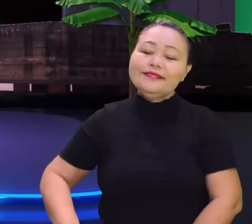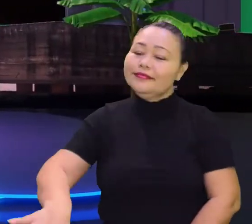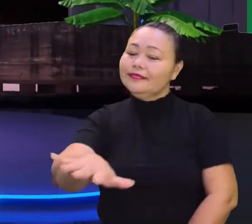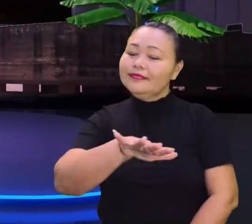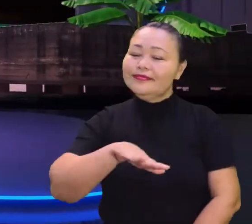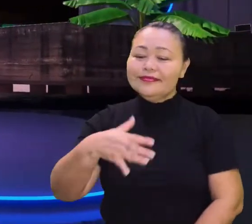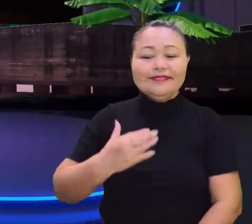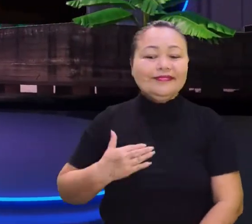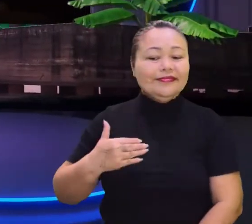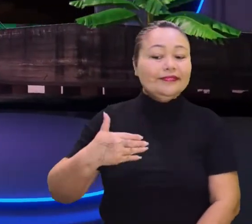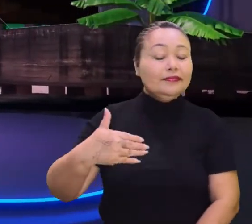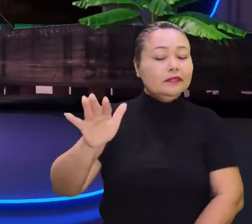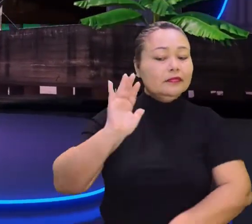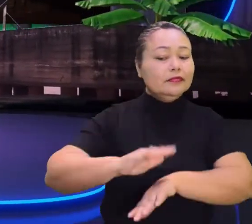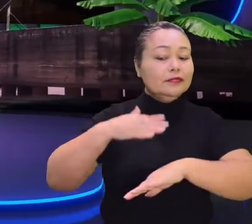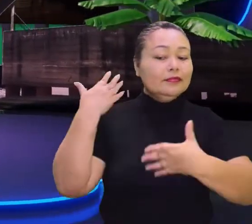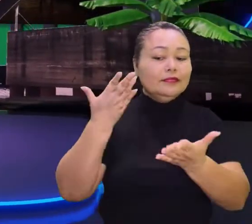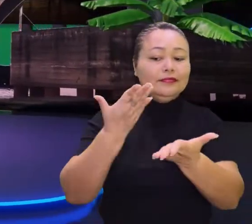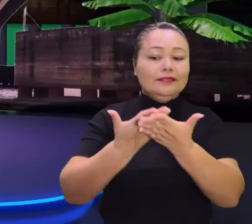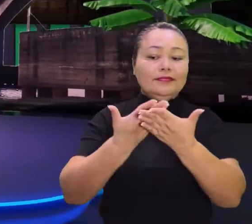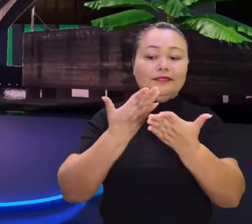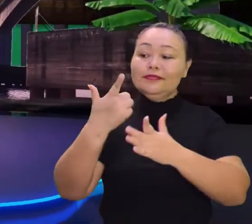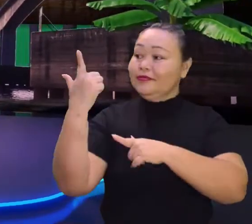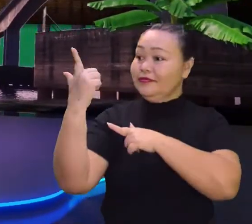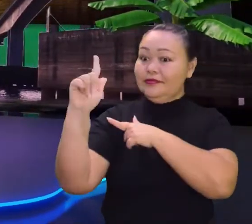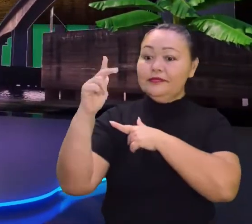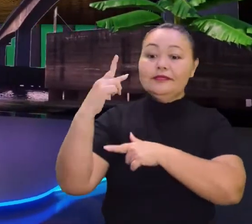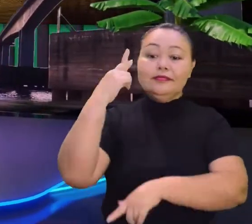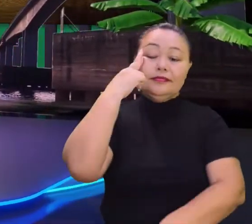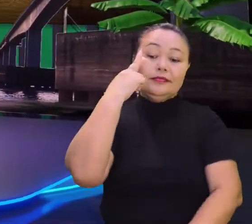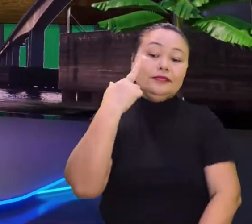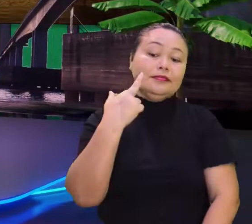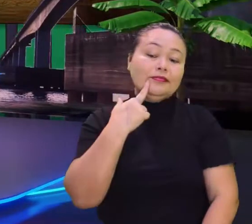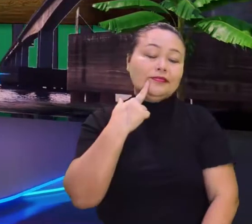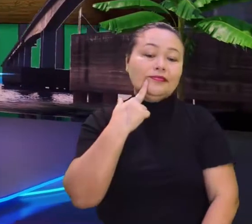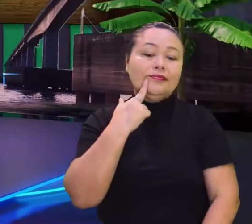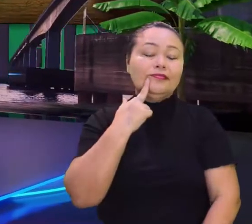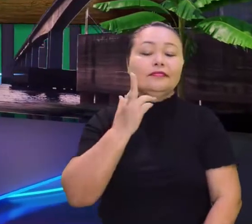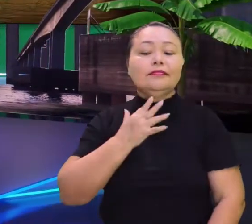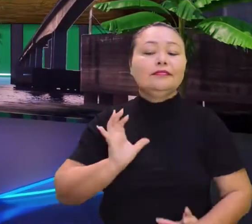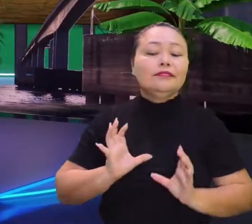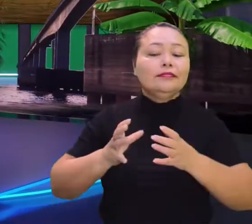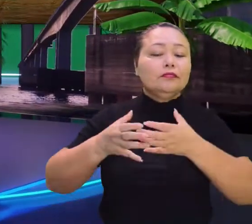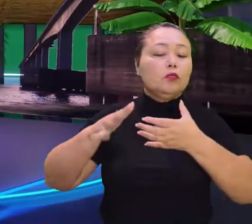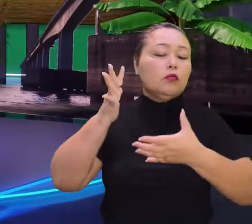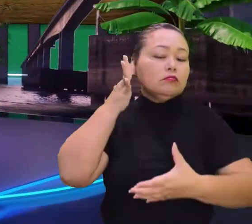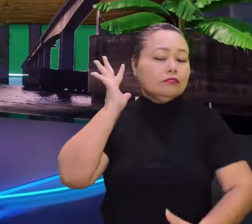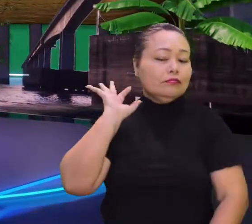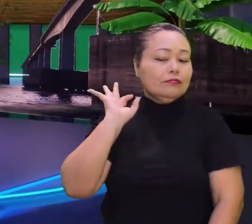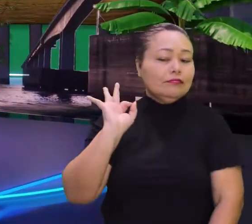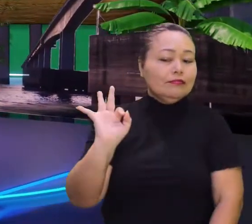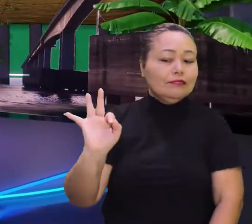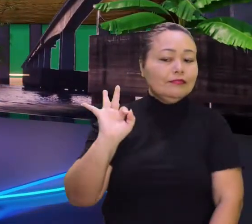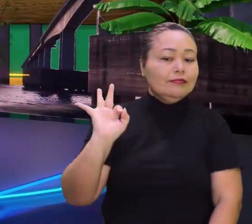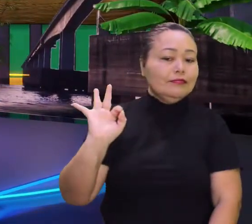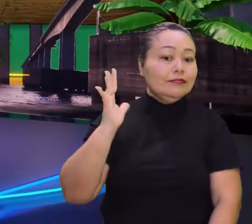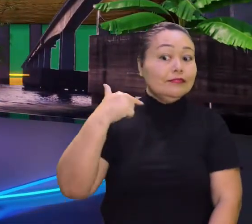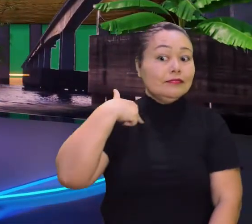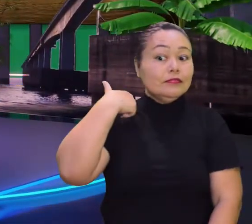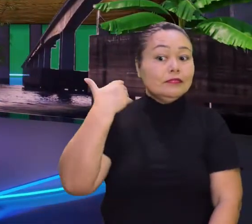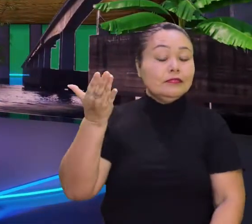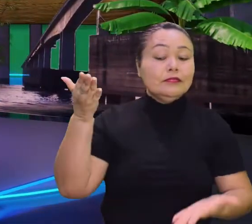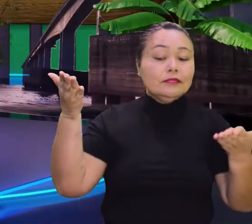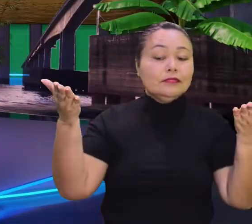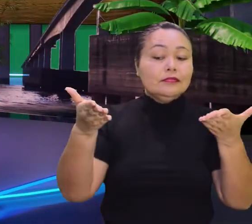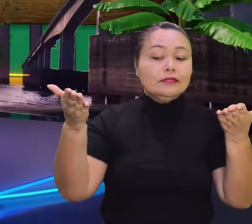E aí, galera, começando mais uma aula de Geografia de Rondônia com essa equipe top de linha. E hoje a